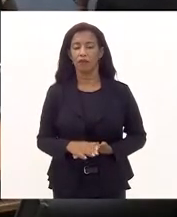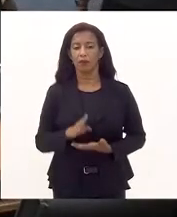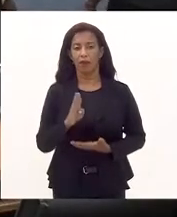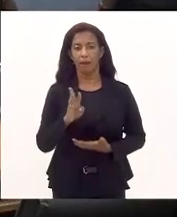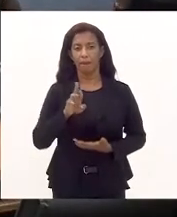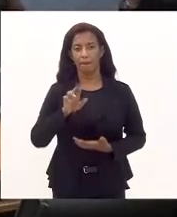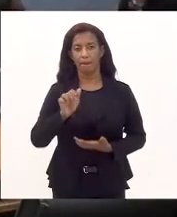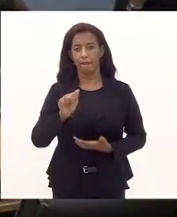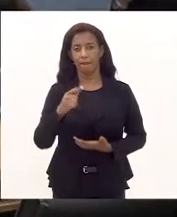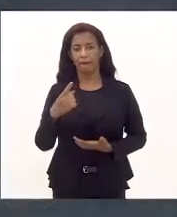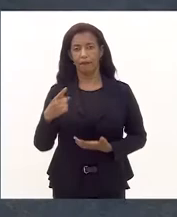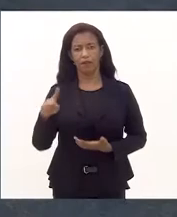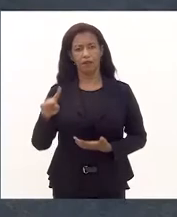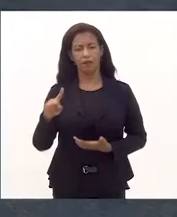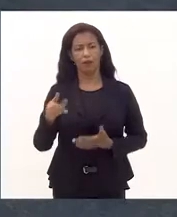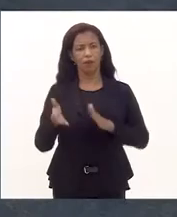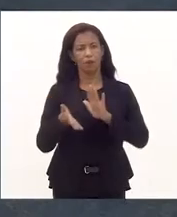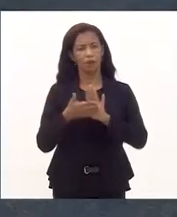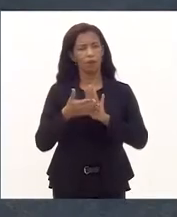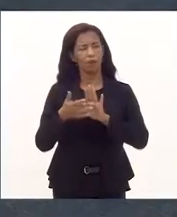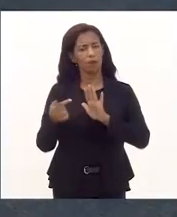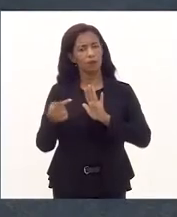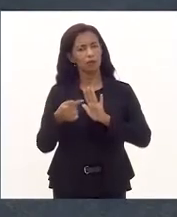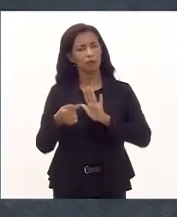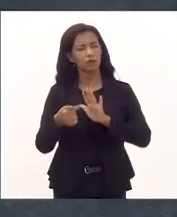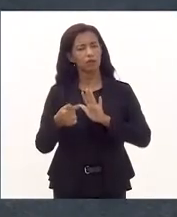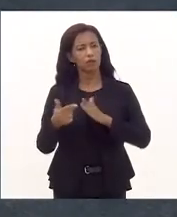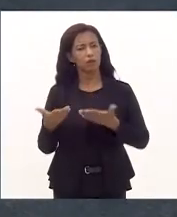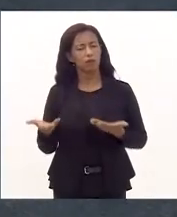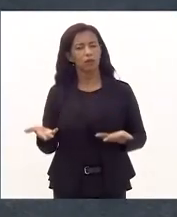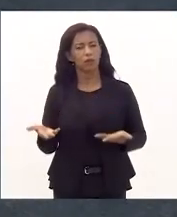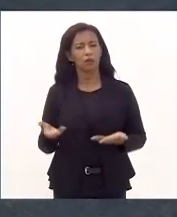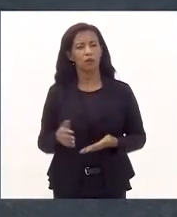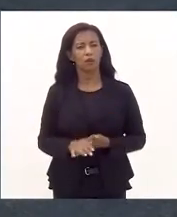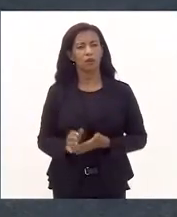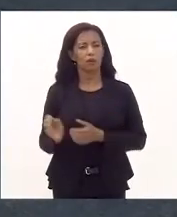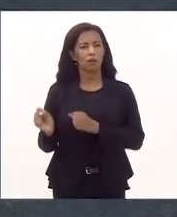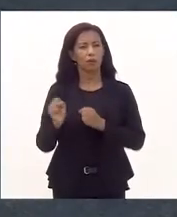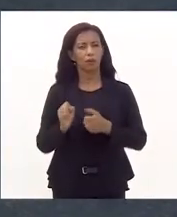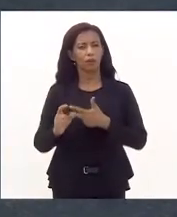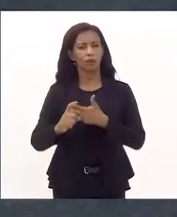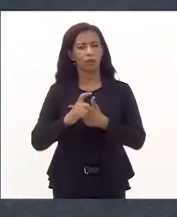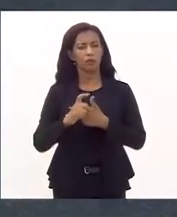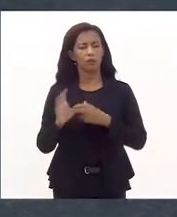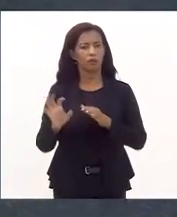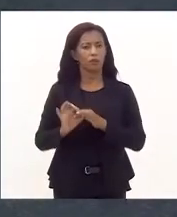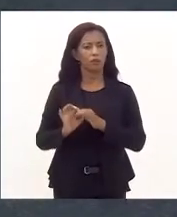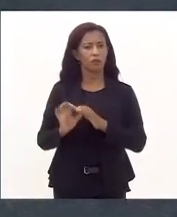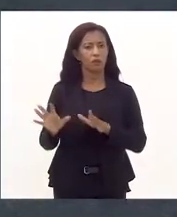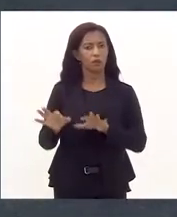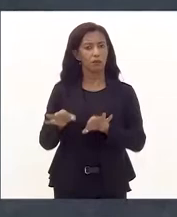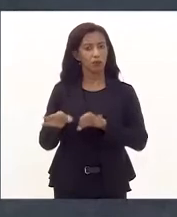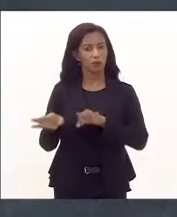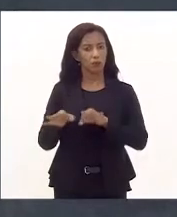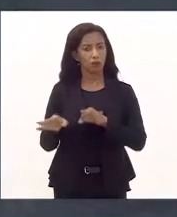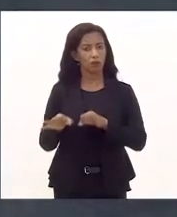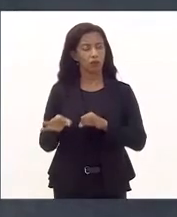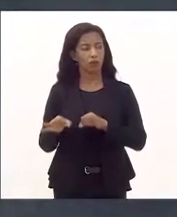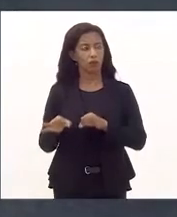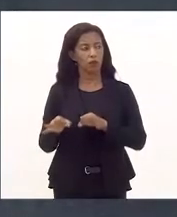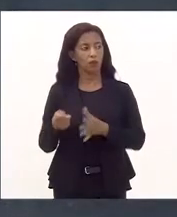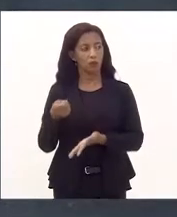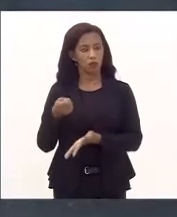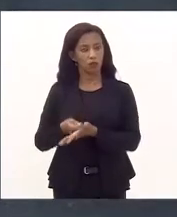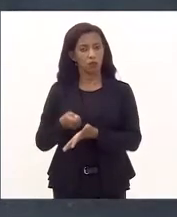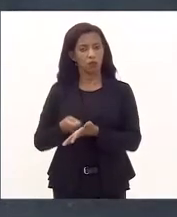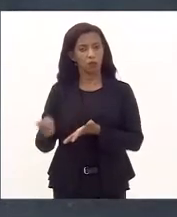Brazão propõe esse projeto pelo qual o Poder Executivo fica autorizado, portanto é um projeto de cunho